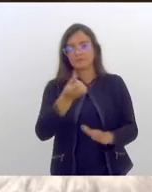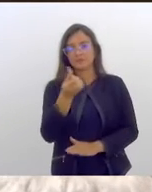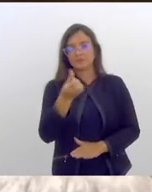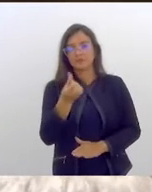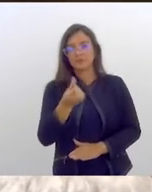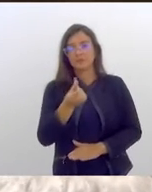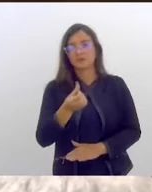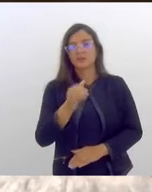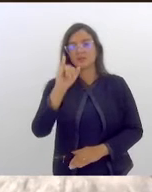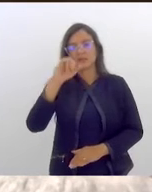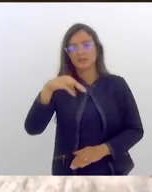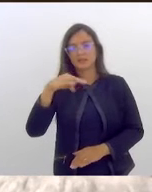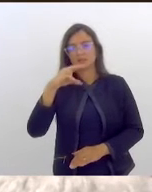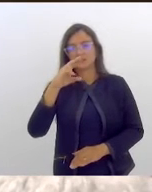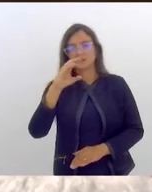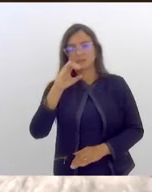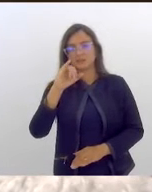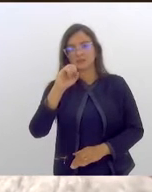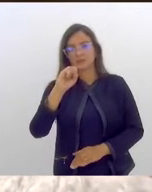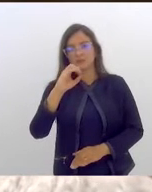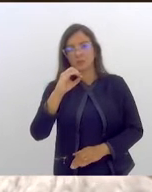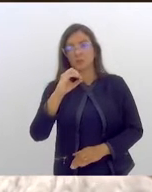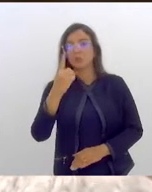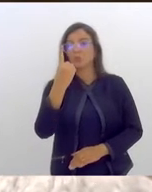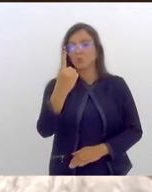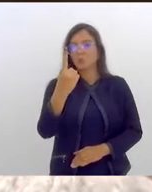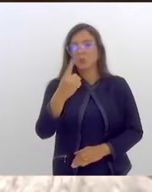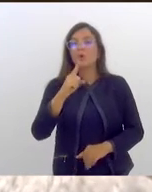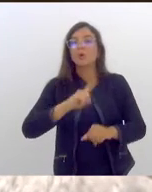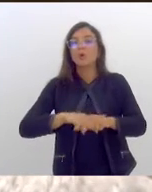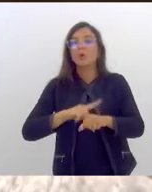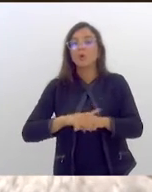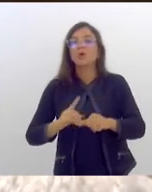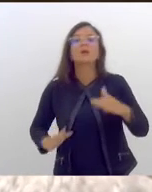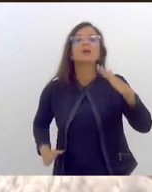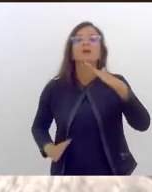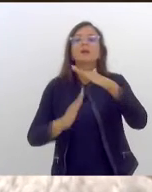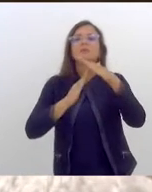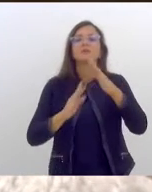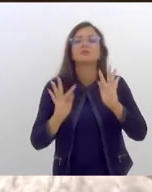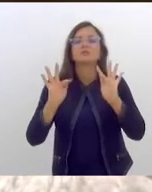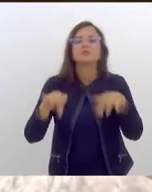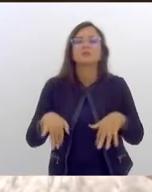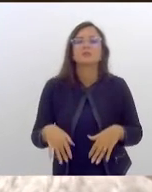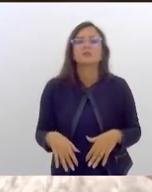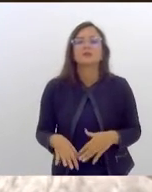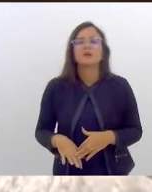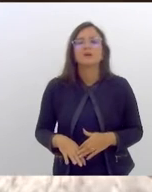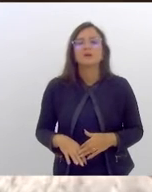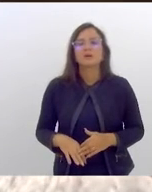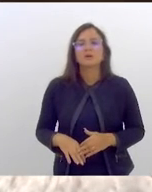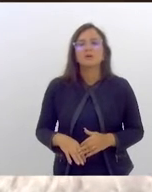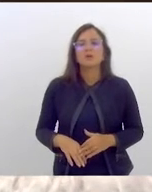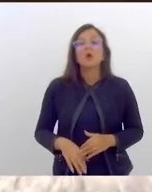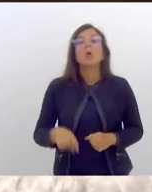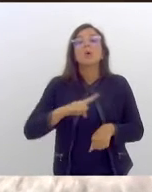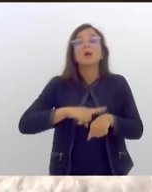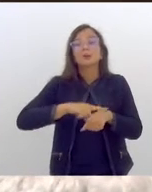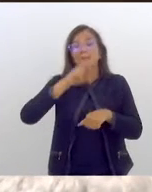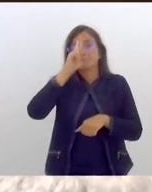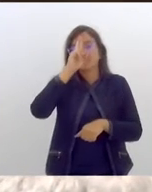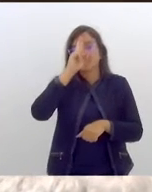inciso 1 horário máximo para encerramento fixado a meia-noite